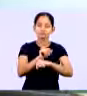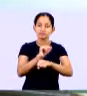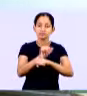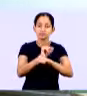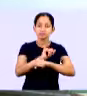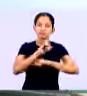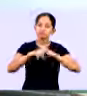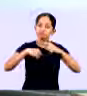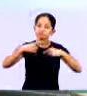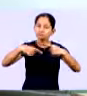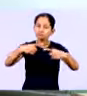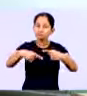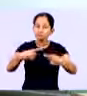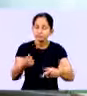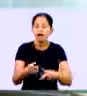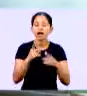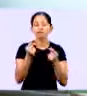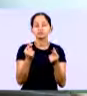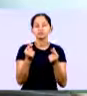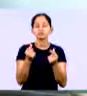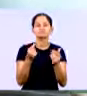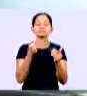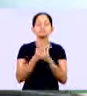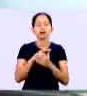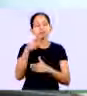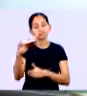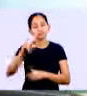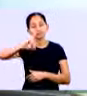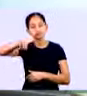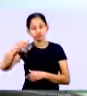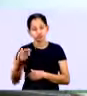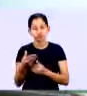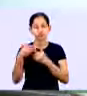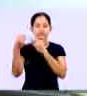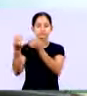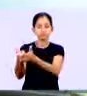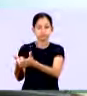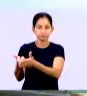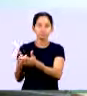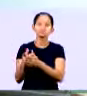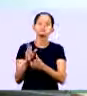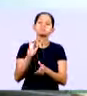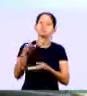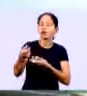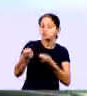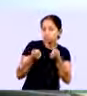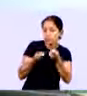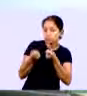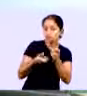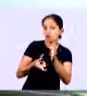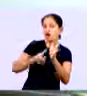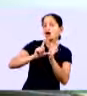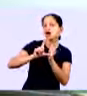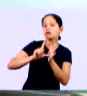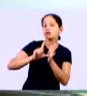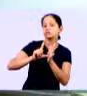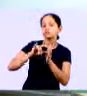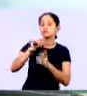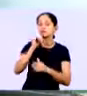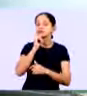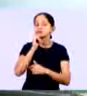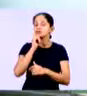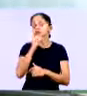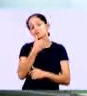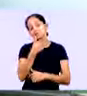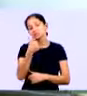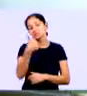programado já no título, aquele valor mais um juro que vai ser cobrado, né? Que já foi negociado. Então, assim, eu posso emitir um debênture de 100